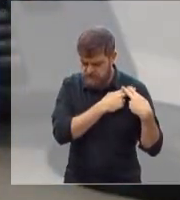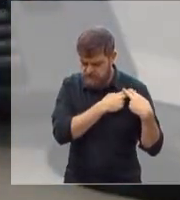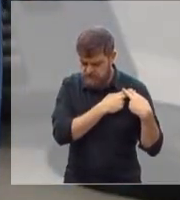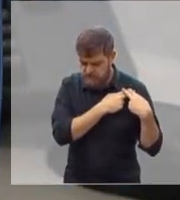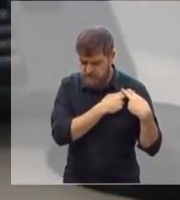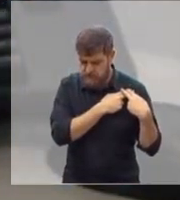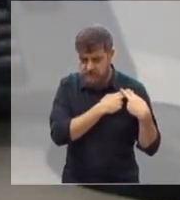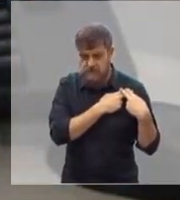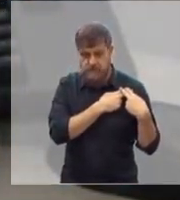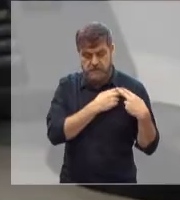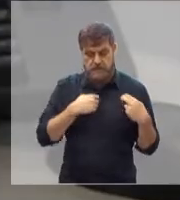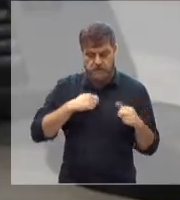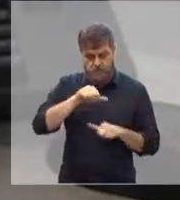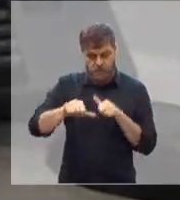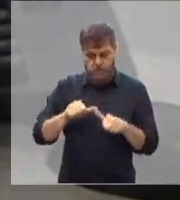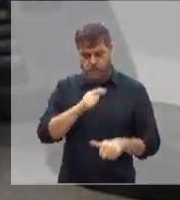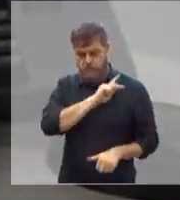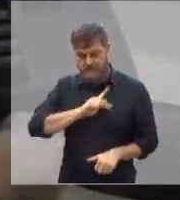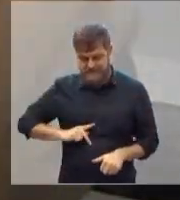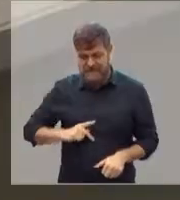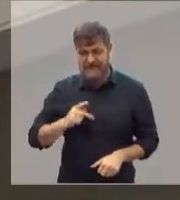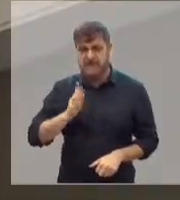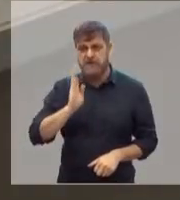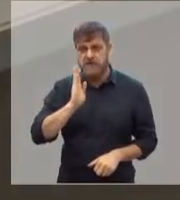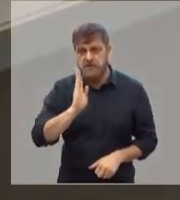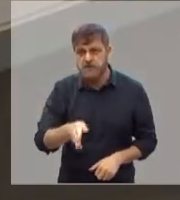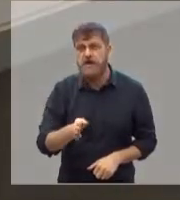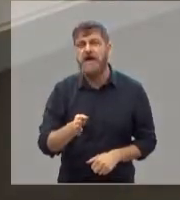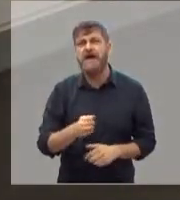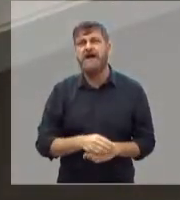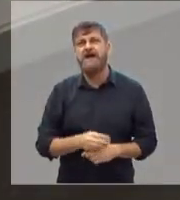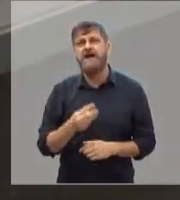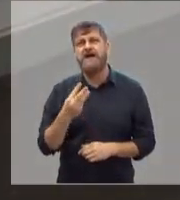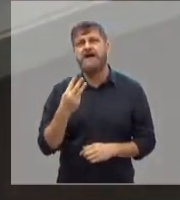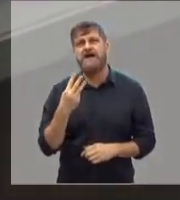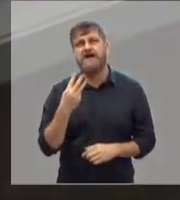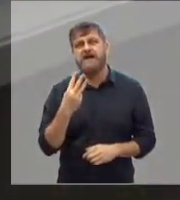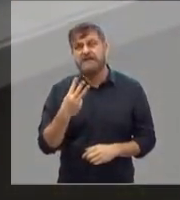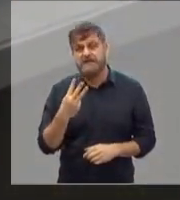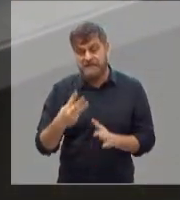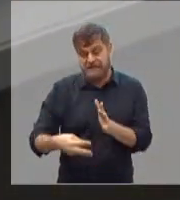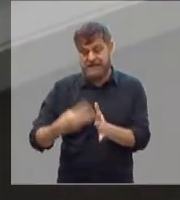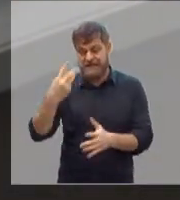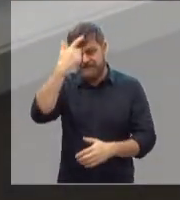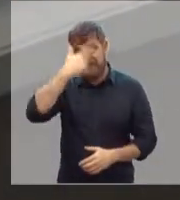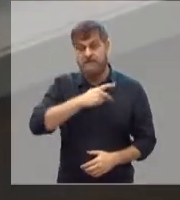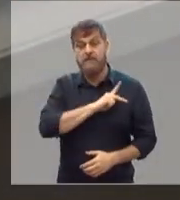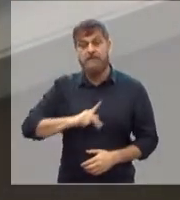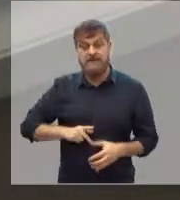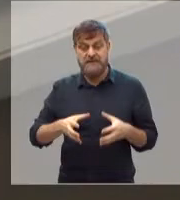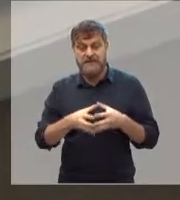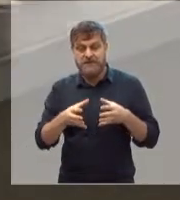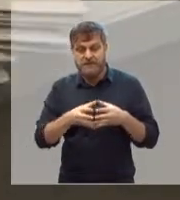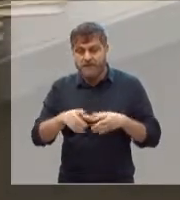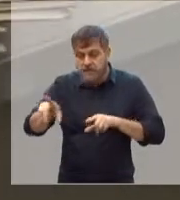dessas questões de honraria, hoje eu não sou mais o presidente, mas eu fui por acho que 3 vezes consecutivas.